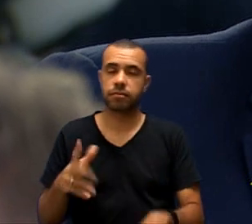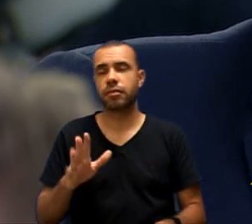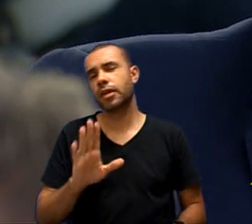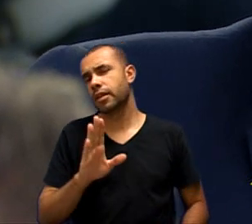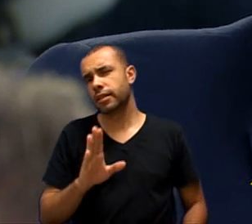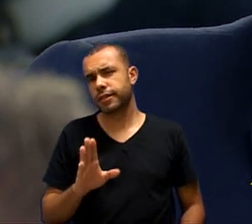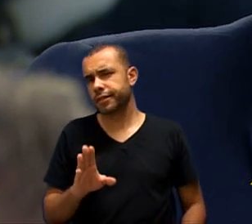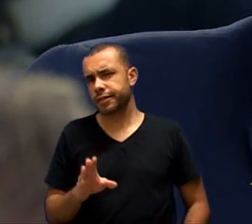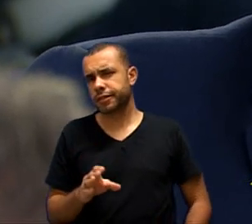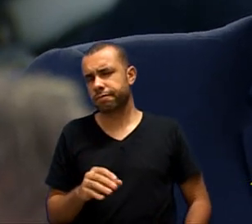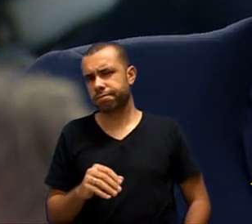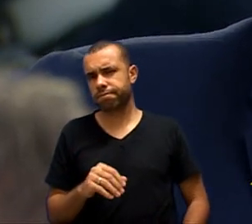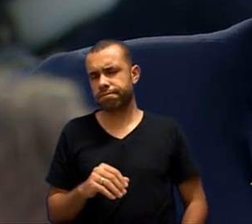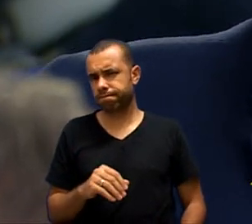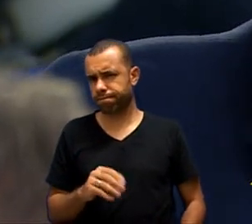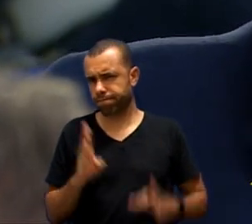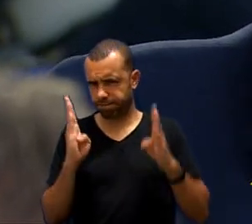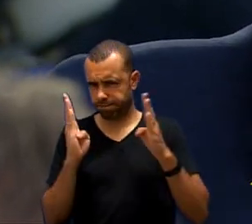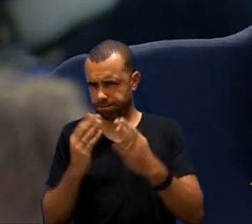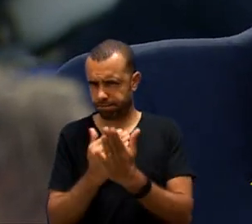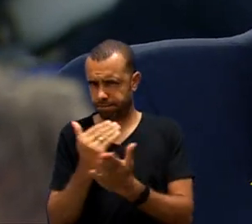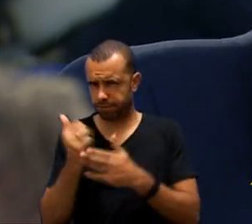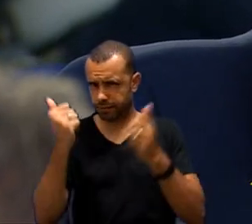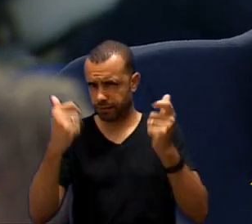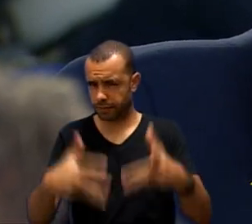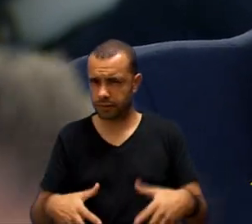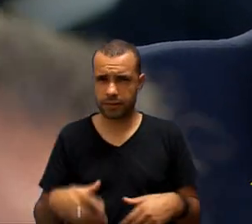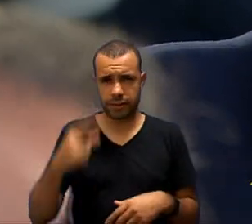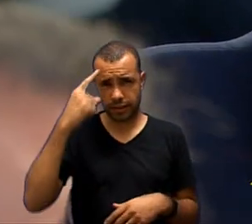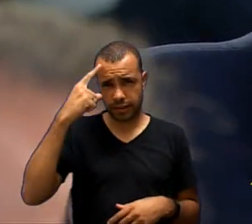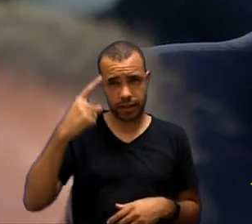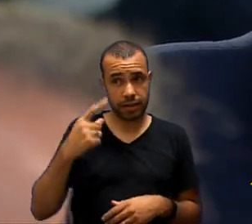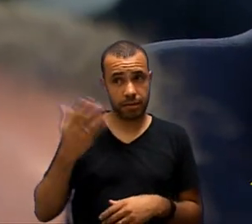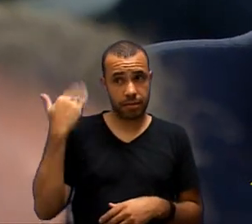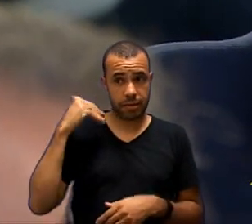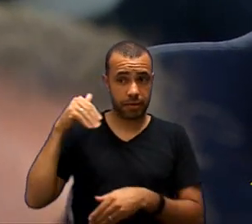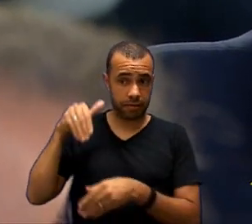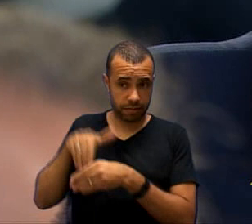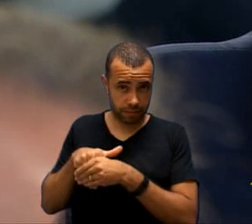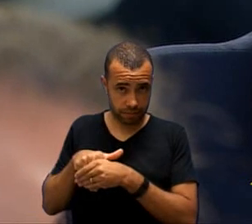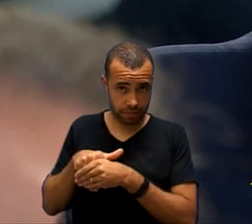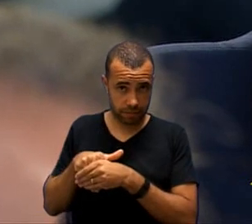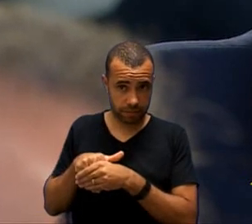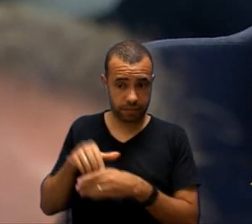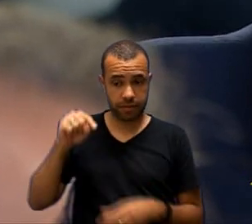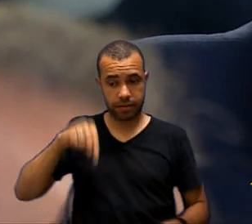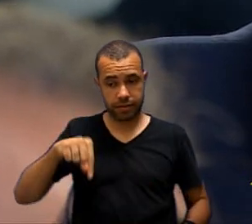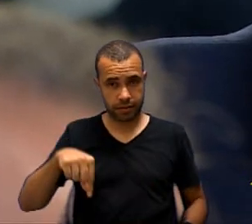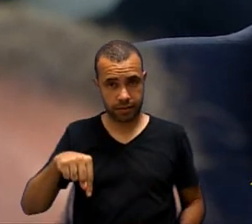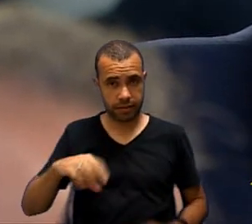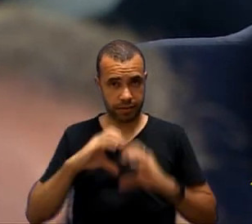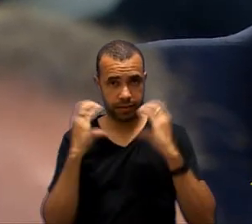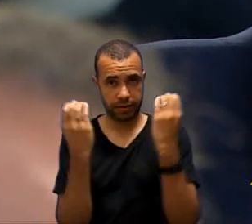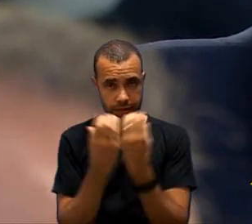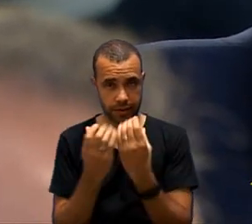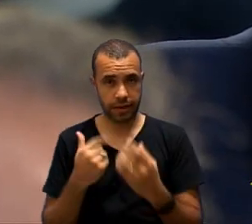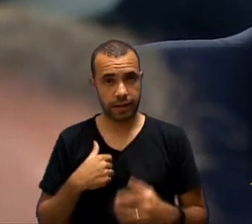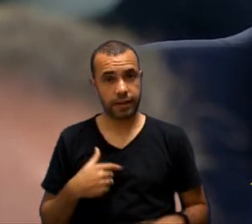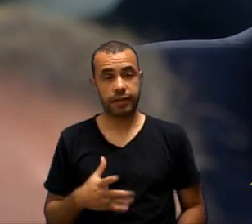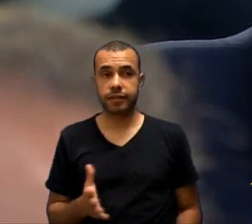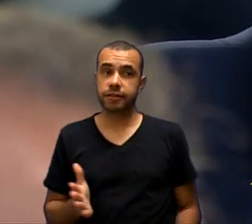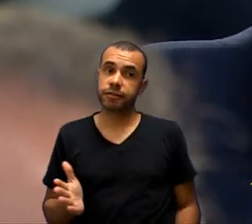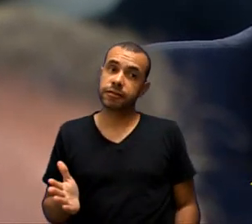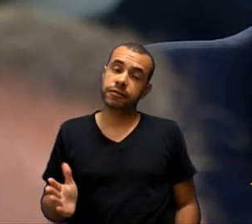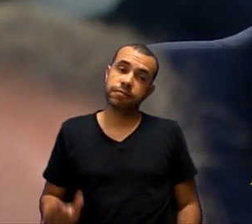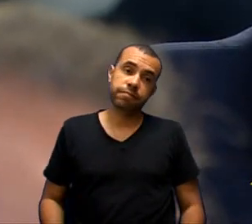presidente, eu lembro que quando foi votado nessa casa, eu fui contrário à criação dessa